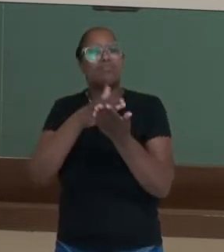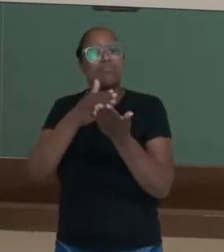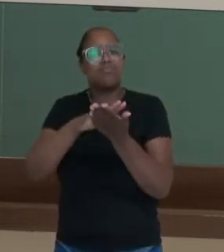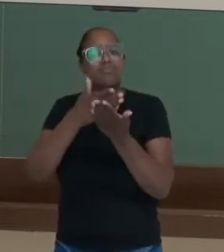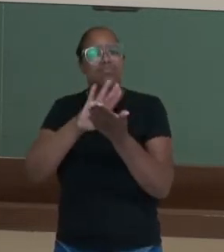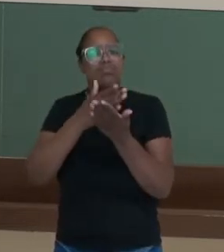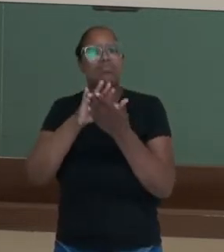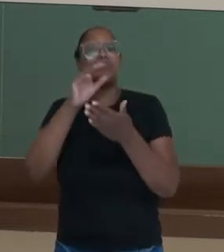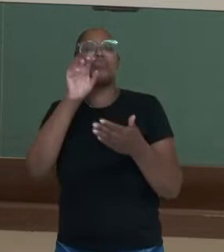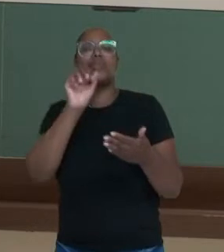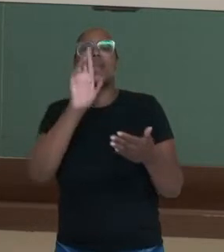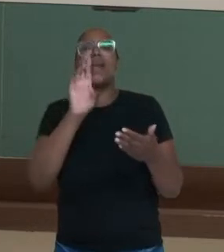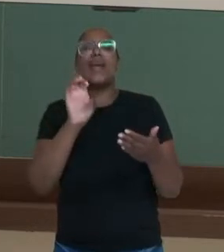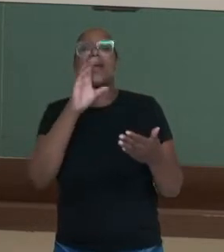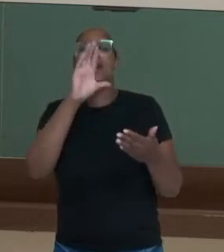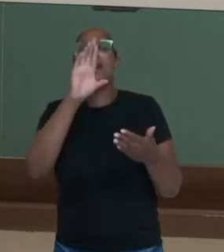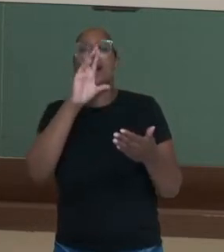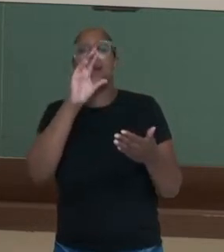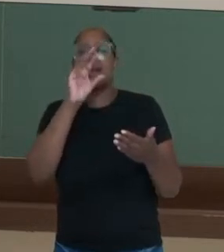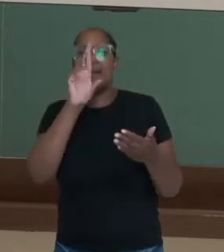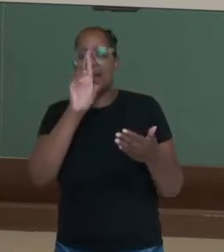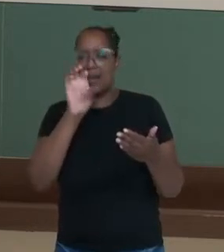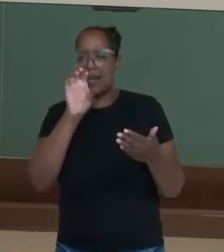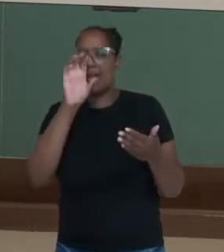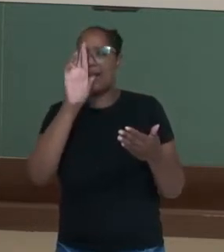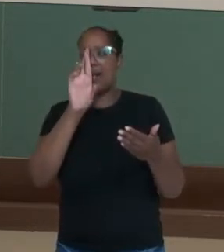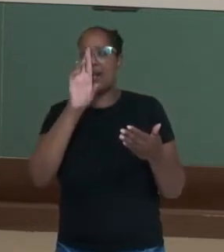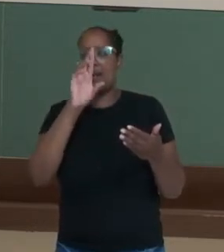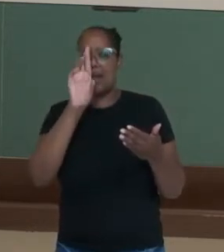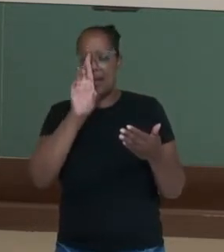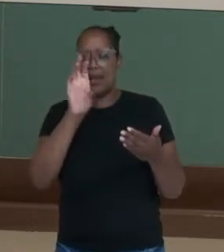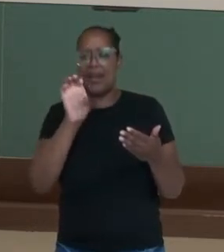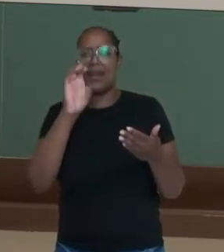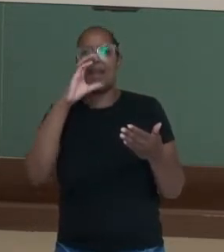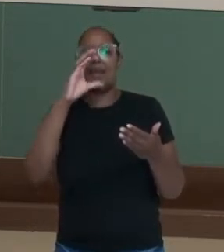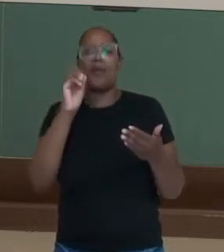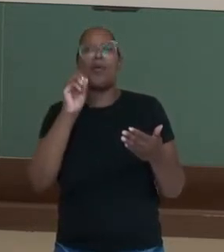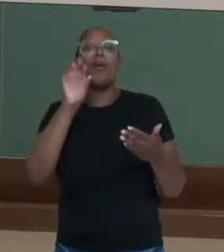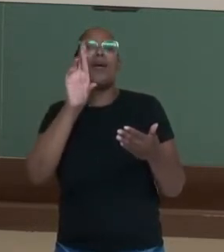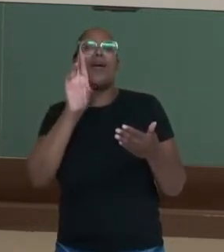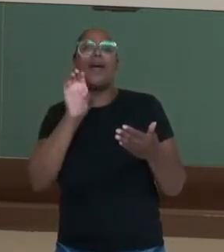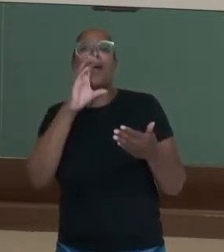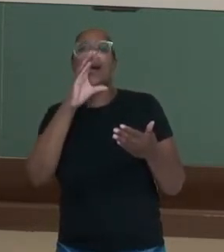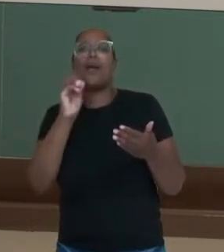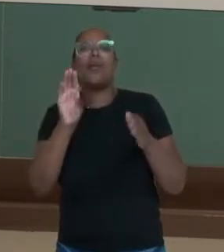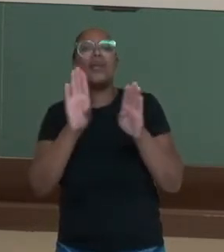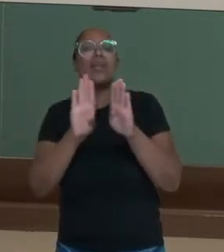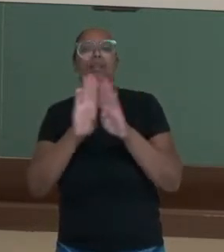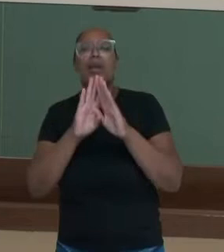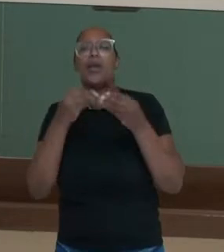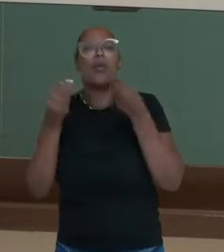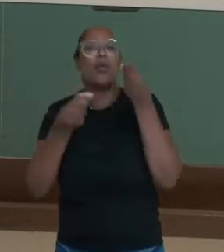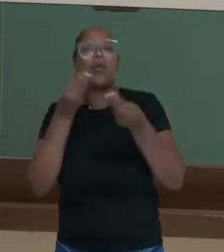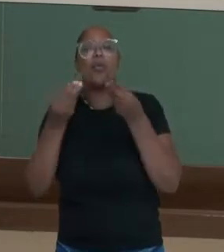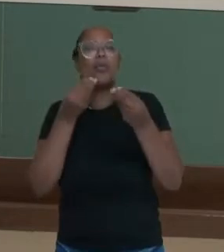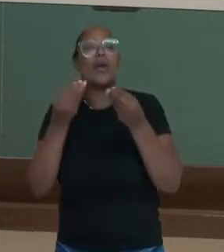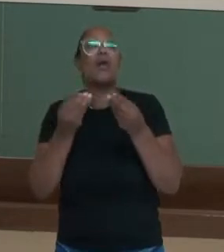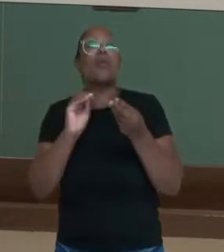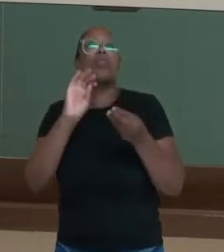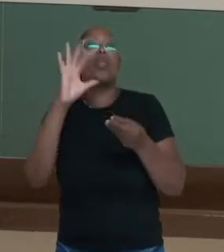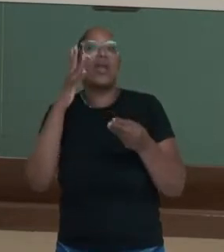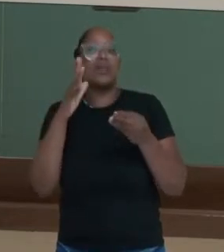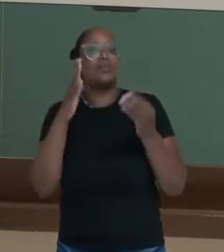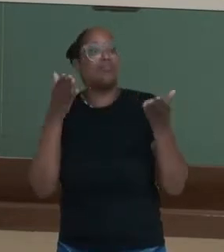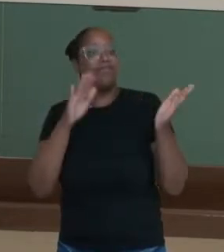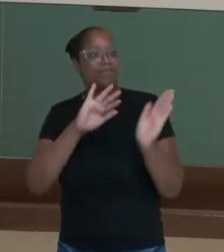E o que nós sabemos sobre a nossa capoeira, né? Sobre essa luta brasileira. Qual é a importância dos instrumentos para